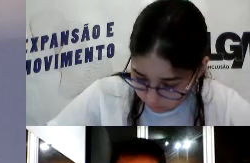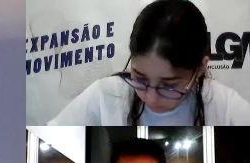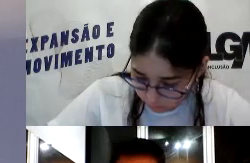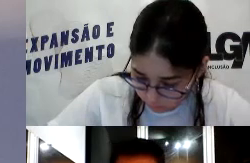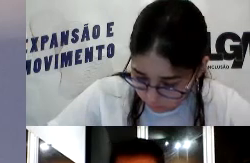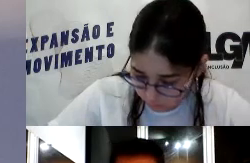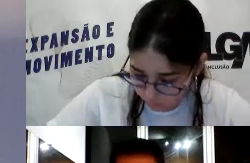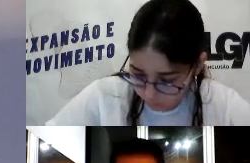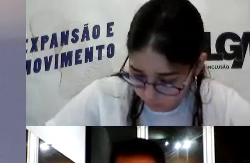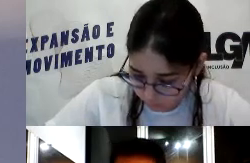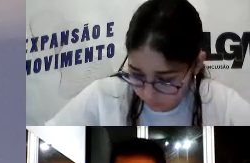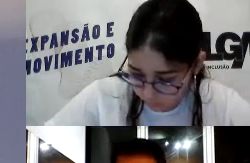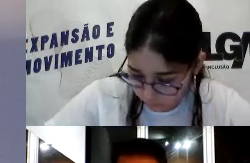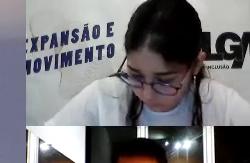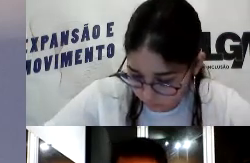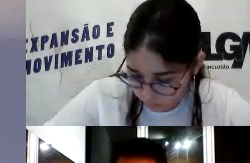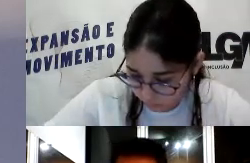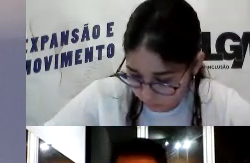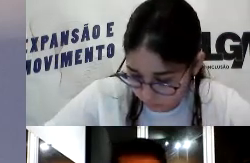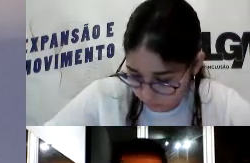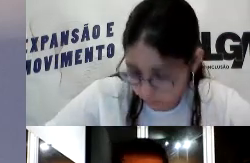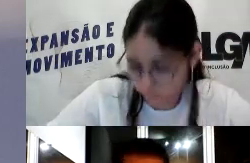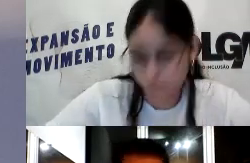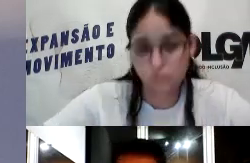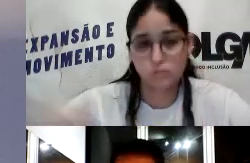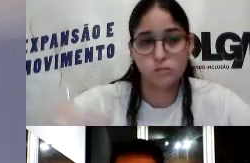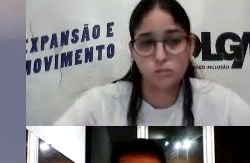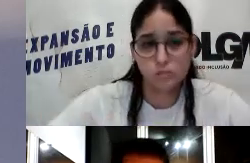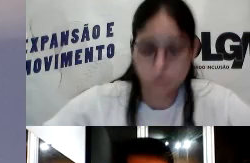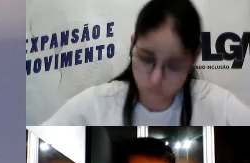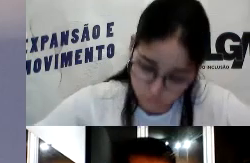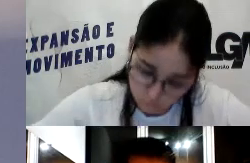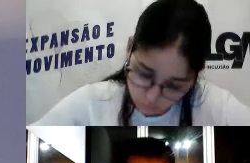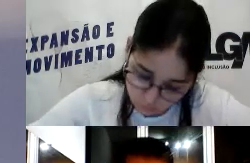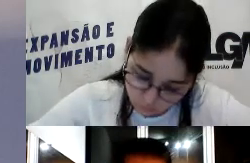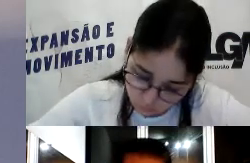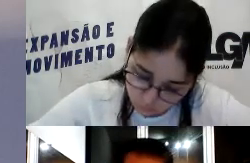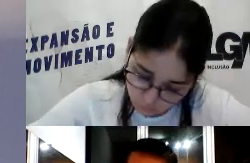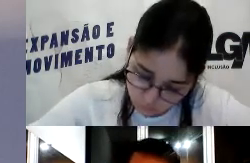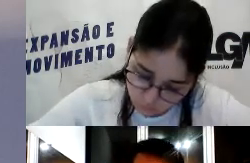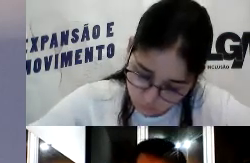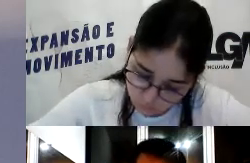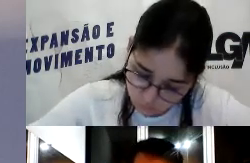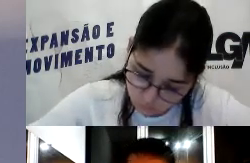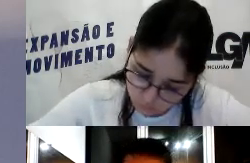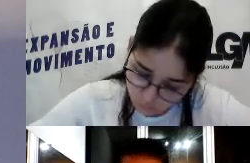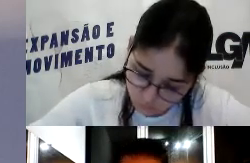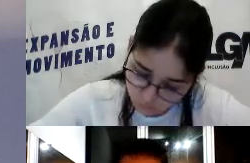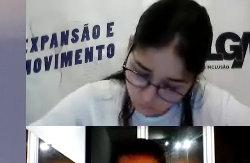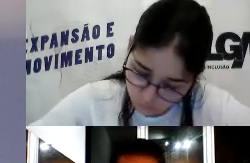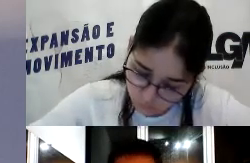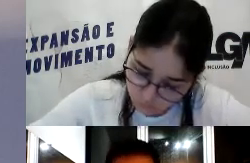aqui, ele teve que batalhar bastante, porque os pais tinham medo dele se machucar no judô, porque ele era